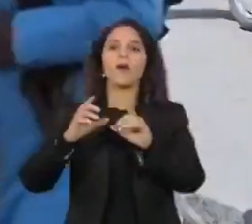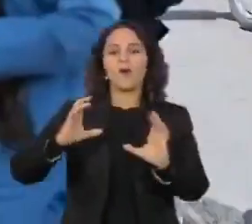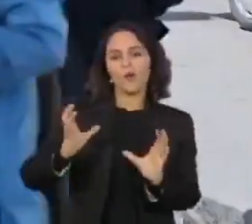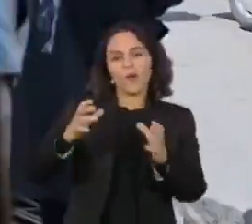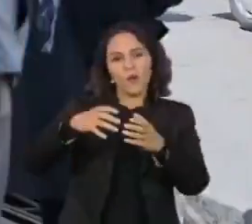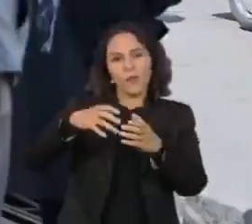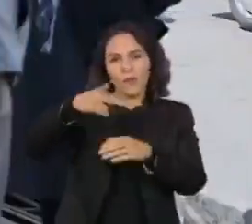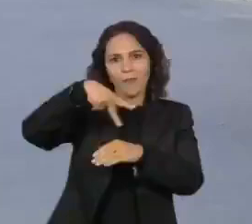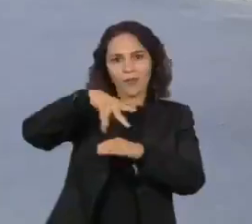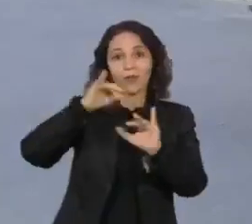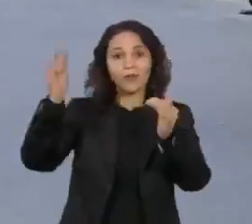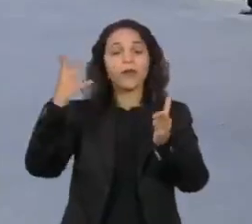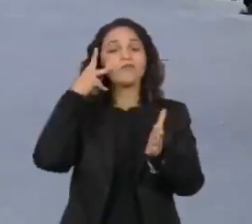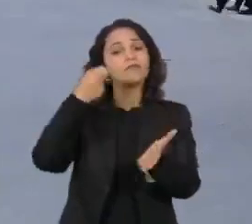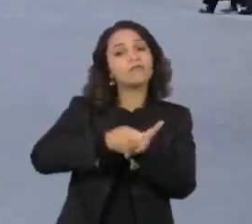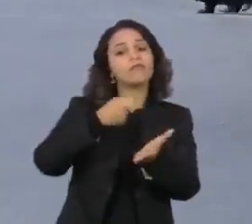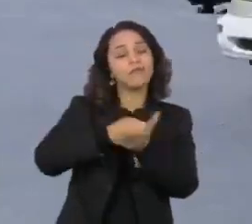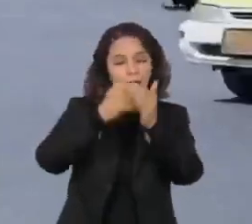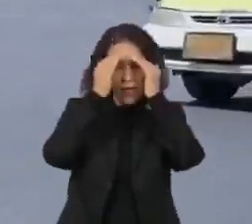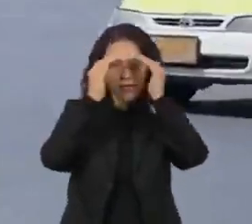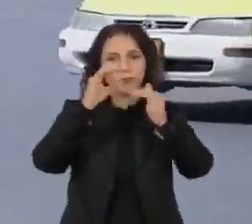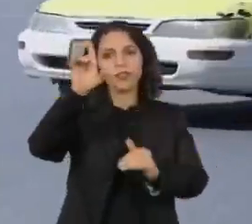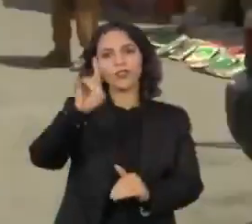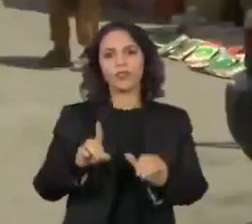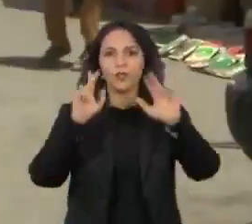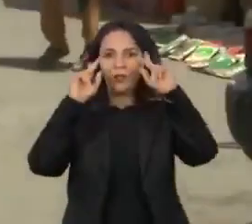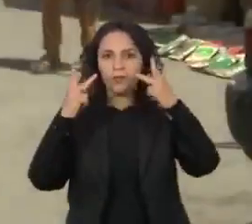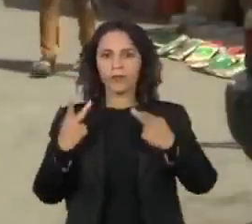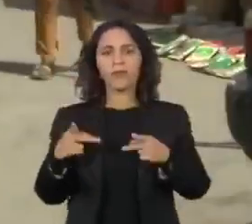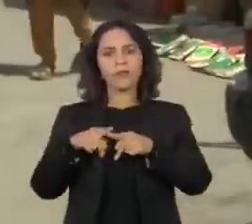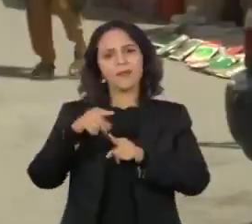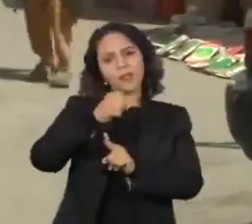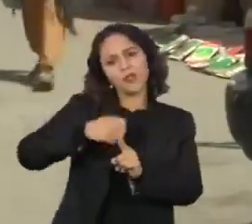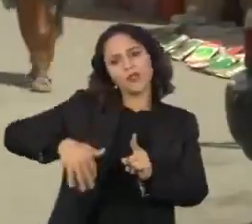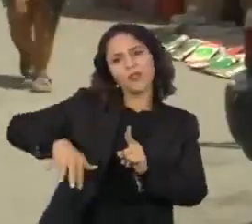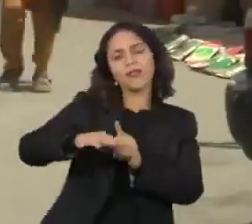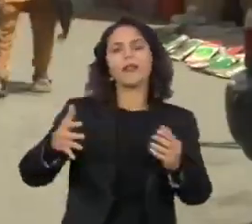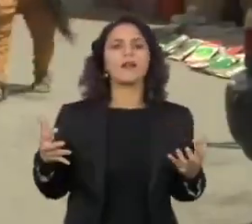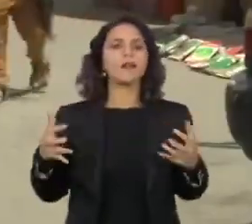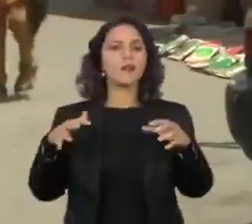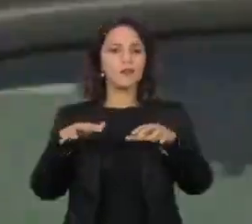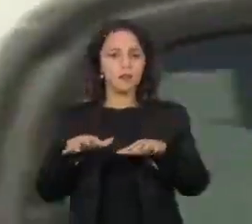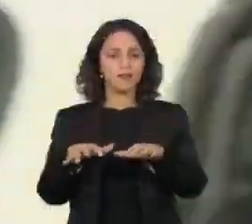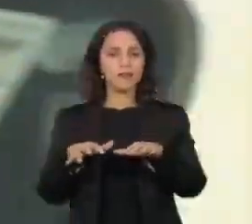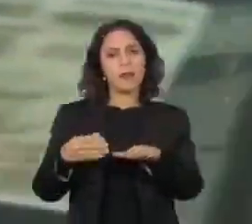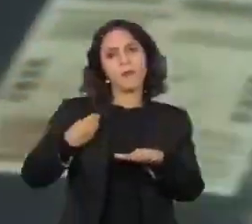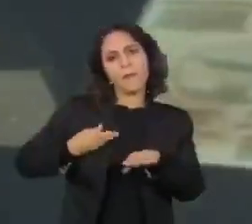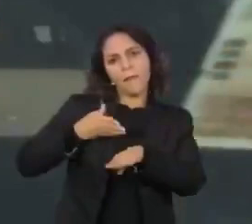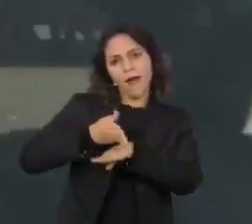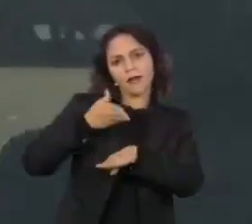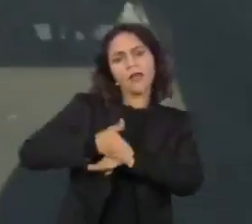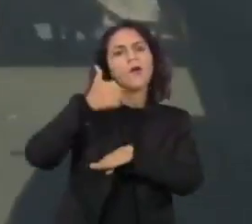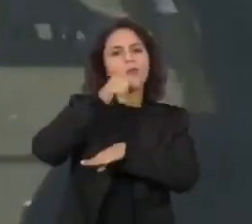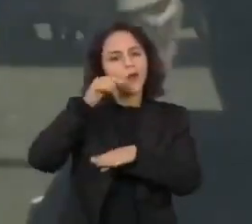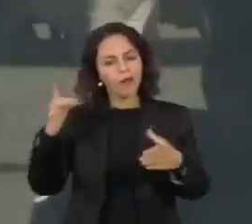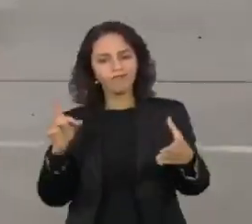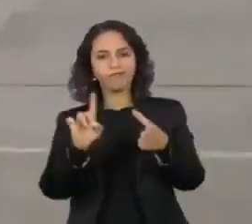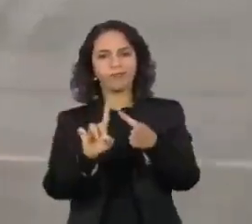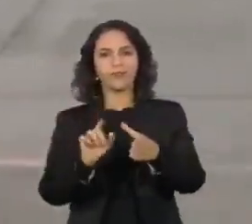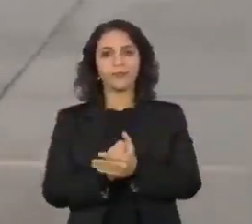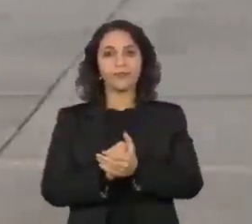vai cobrar respeito aos direitos humanos e uma sociedade mais inclusiva com a participação das mulheres